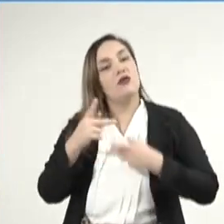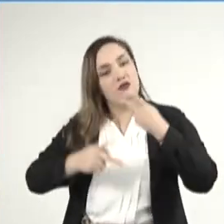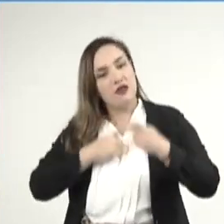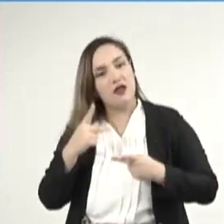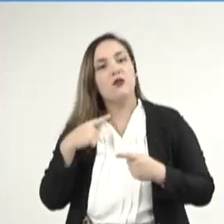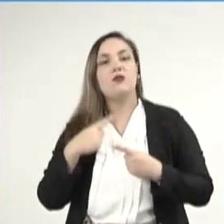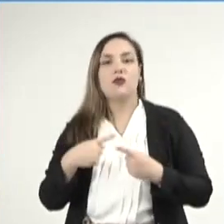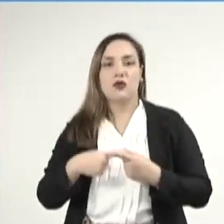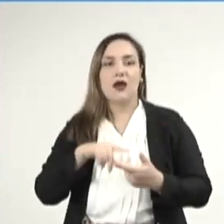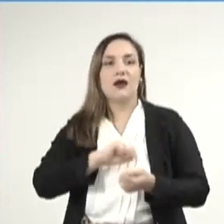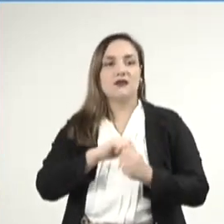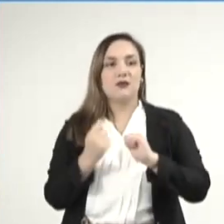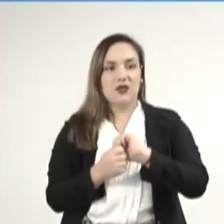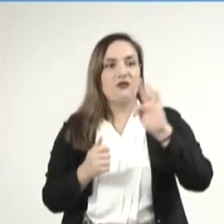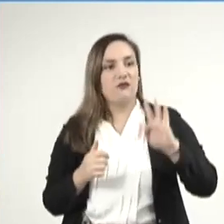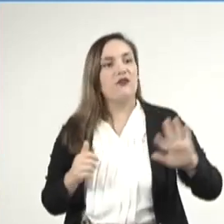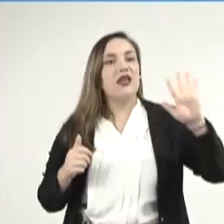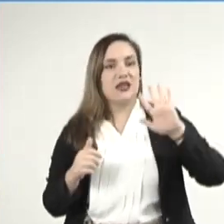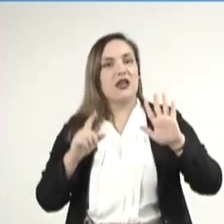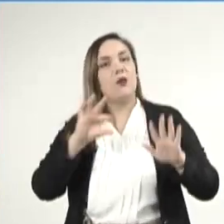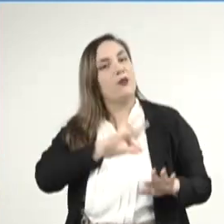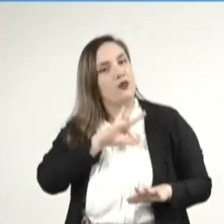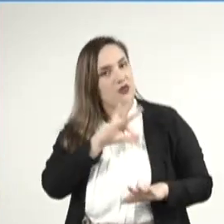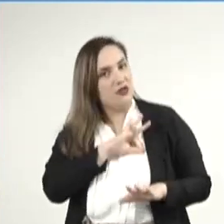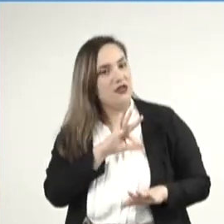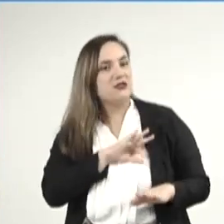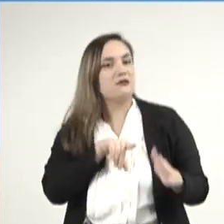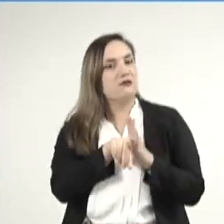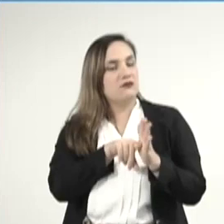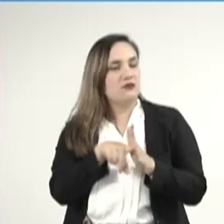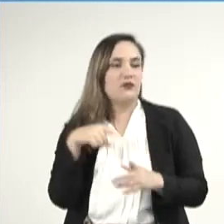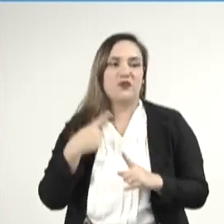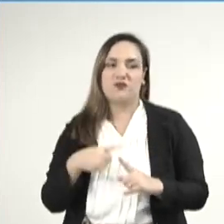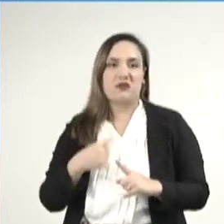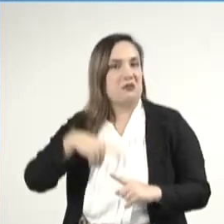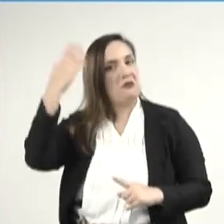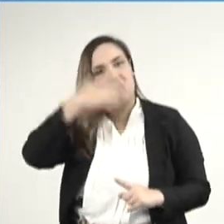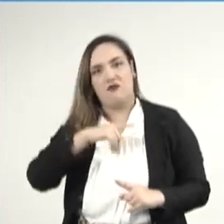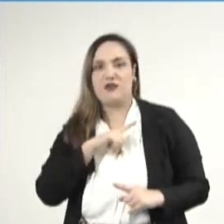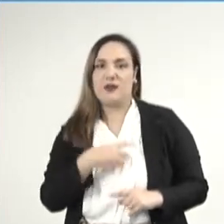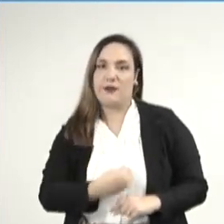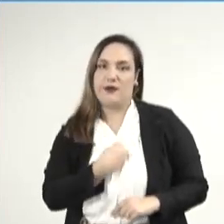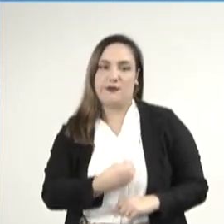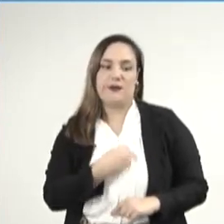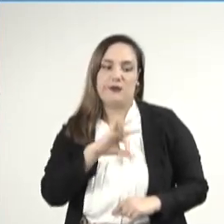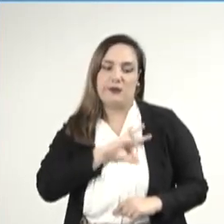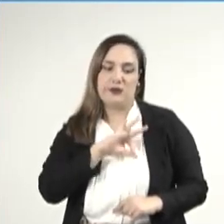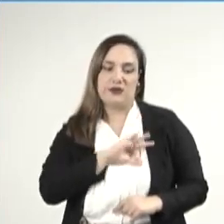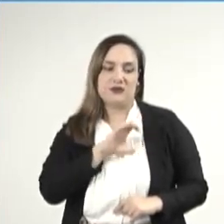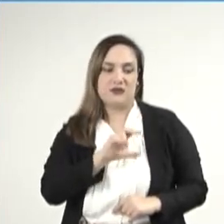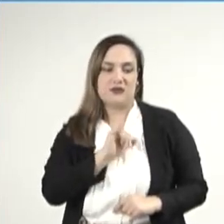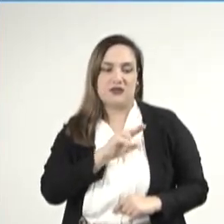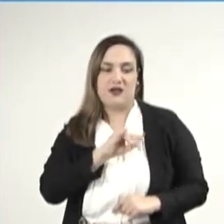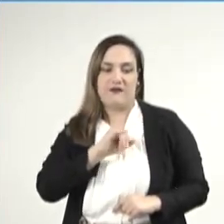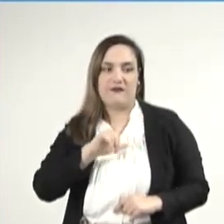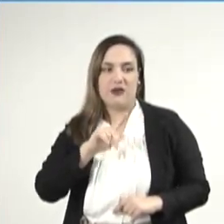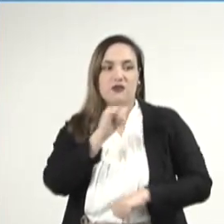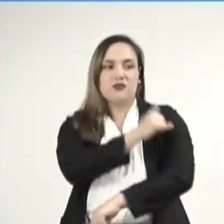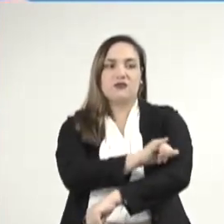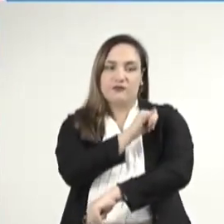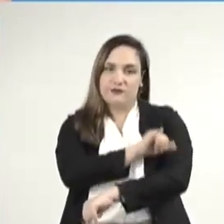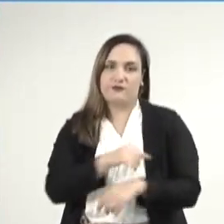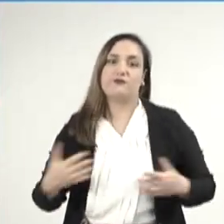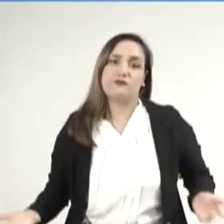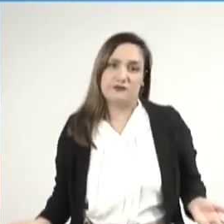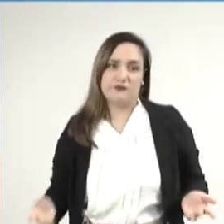a federalização das investigações, porque está comprovada a participação da Polícia Civil do Rio de Janeiro